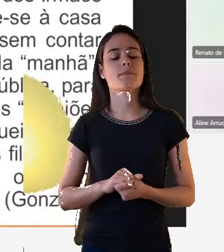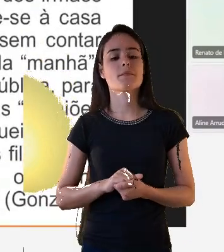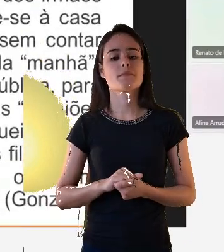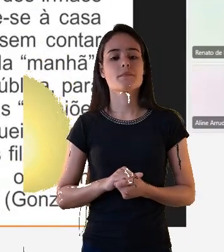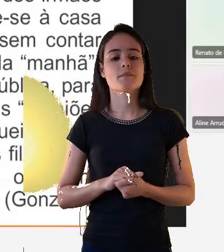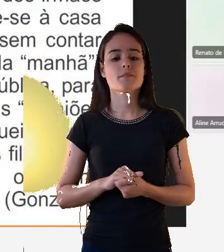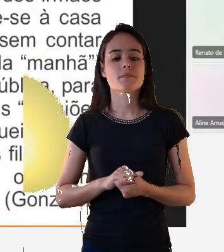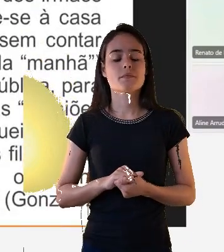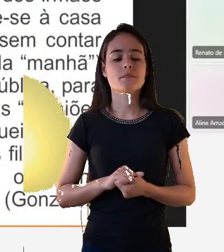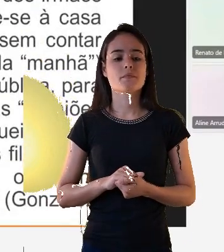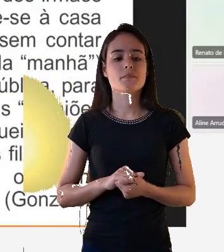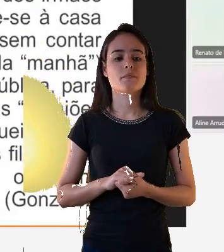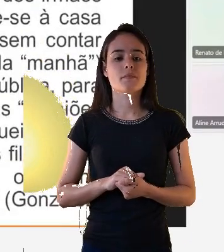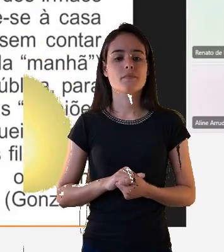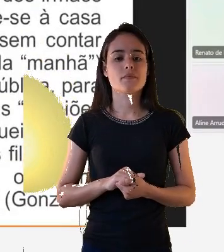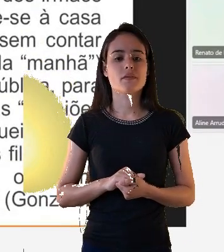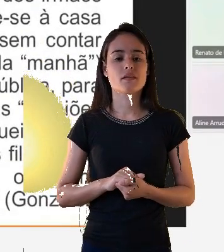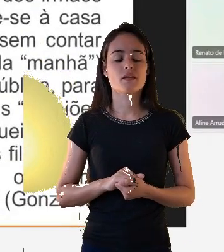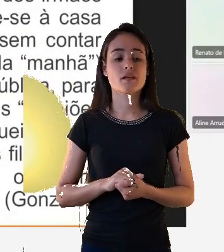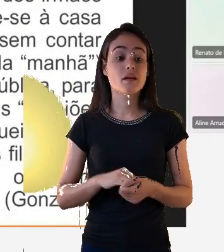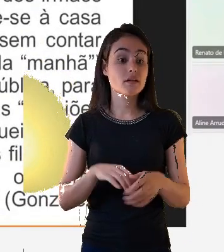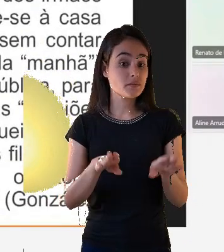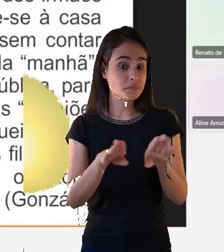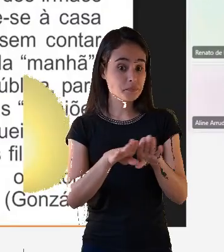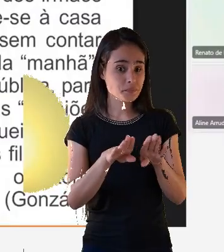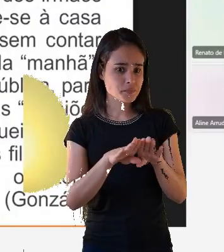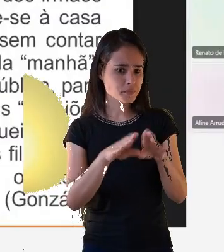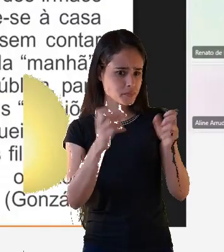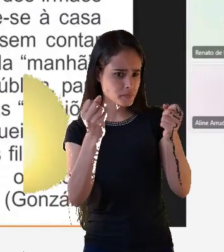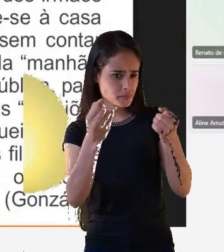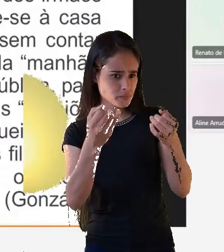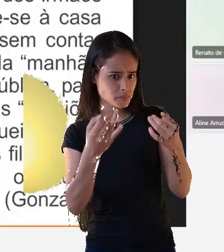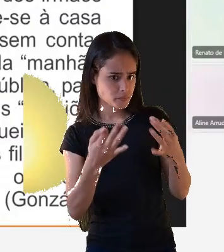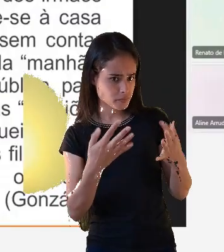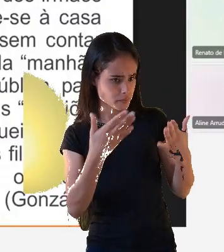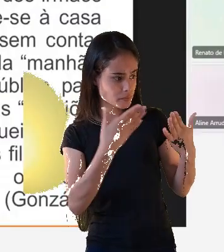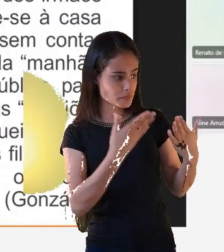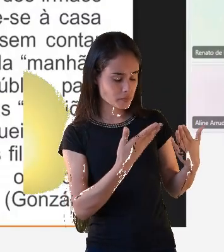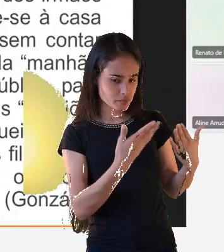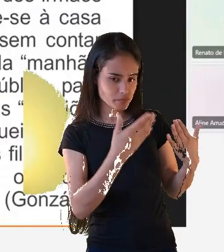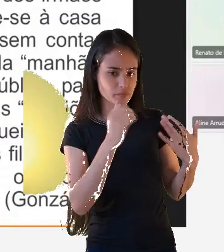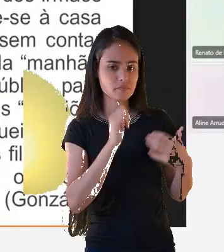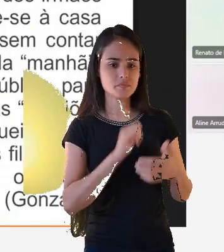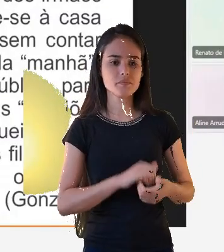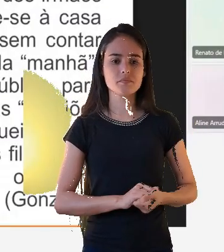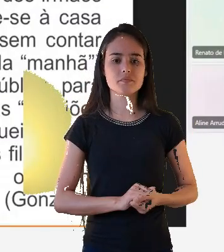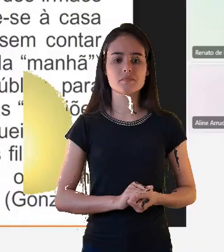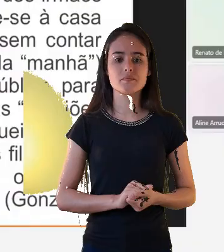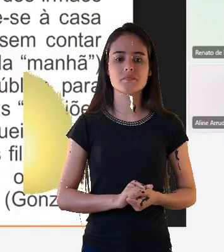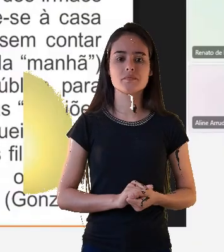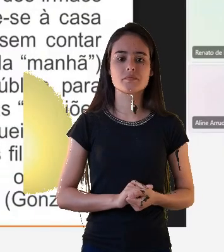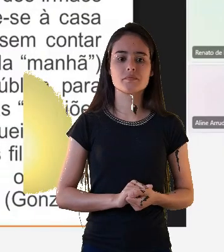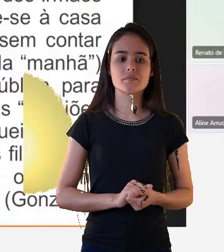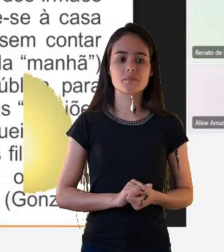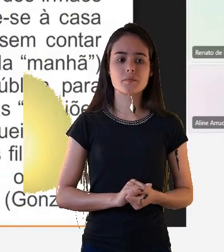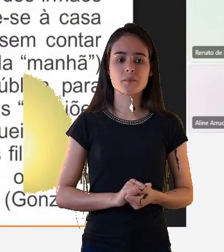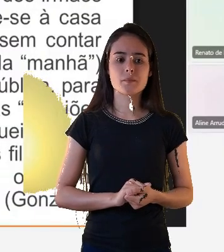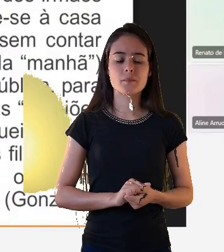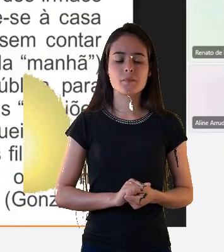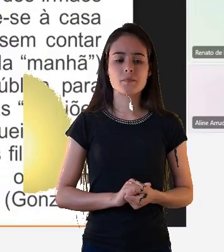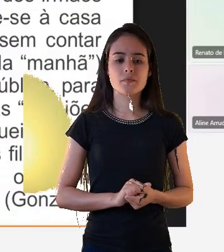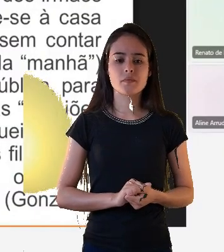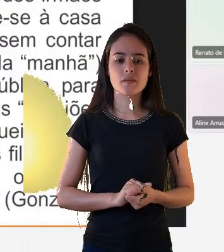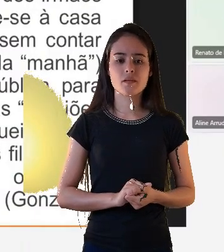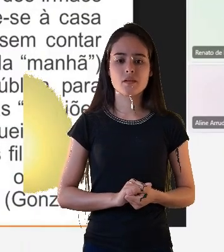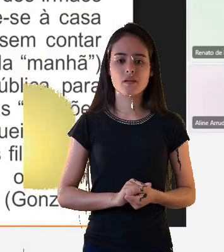Aqui eu trouxe uma citação da Lélia Gonzalez falando justamente disso, né, que eu acabei de falar,